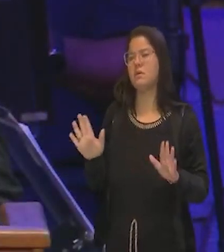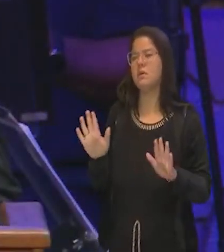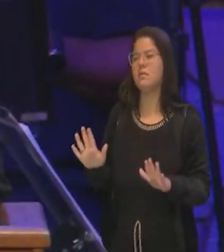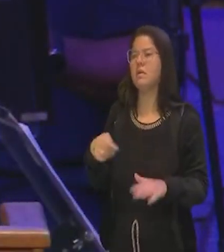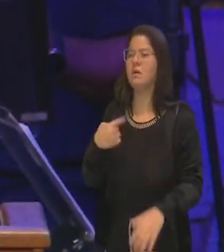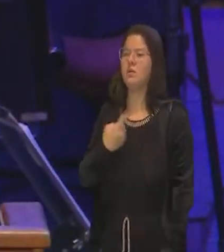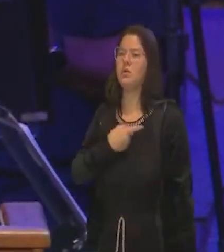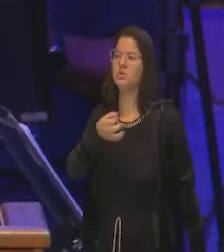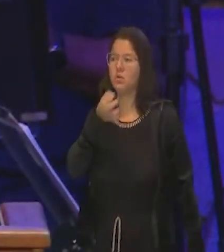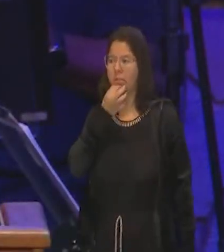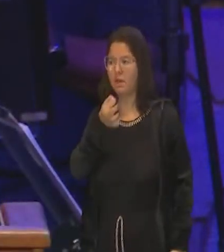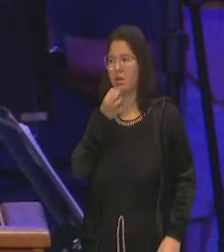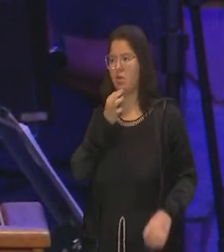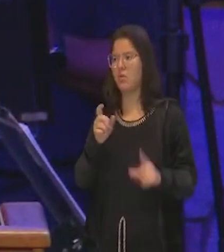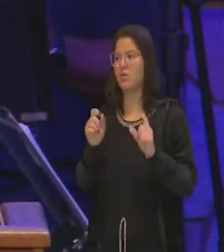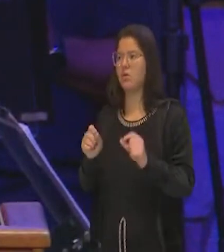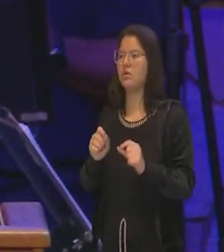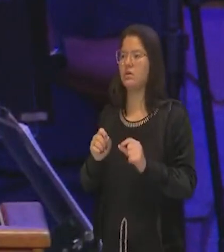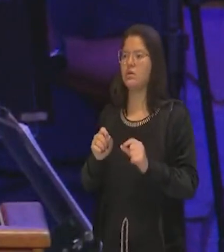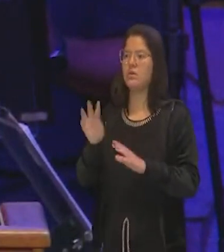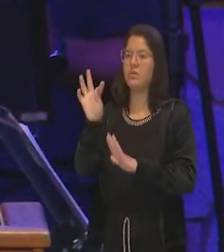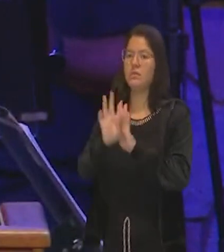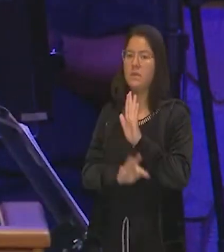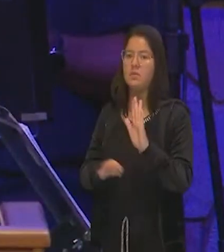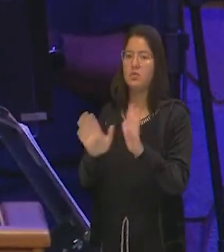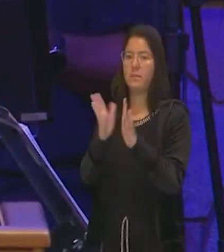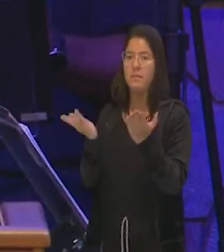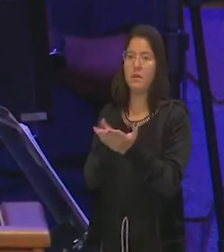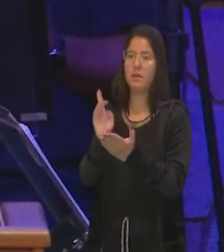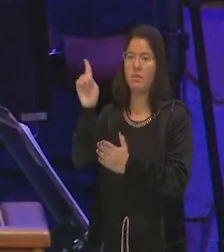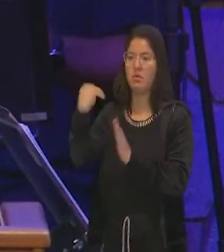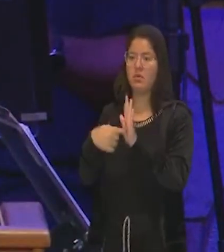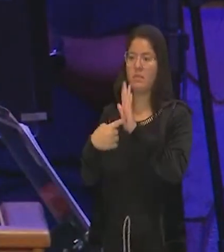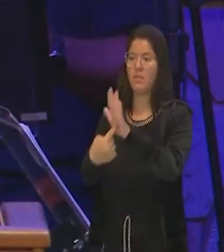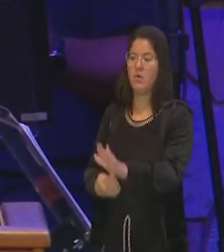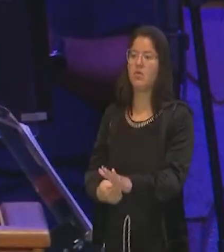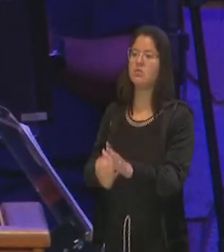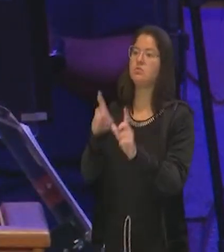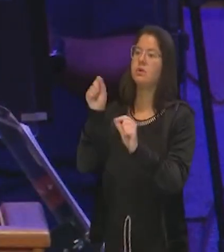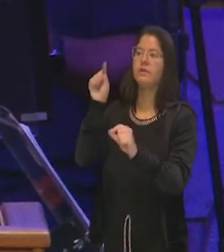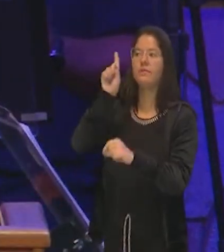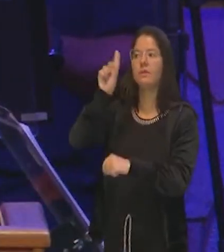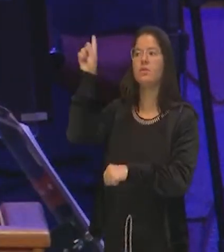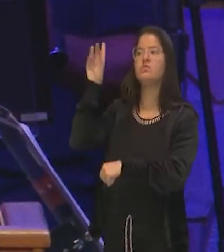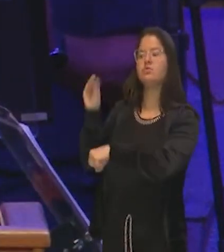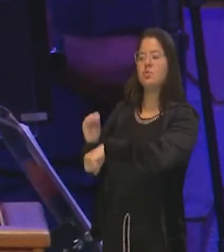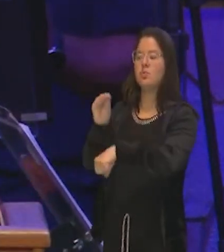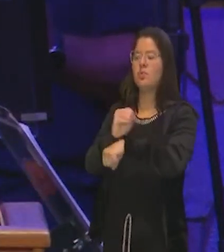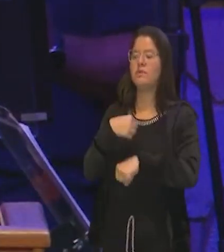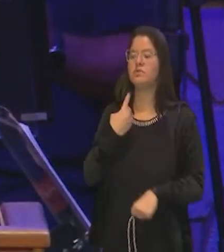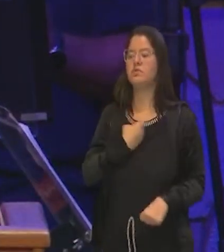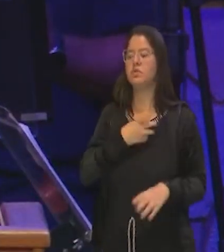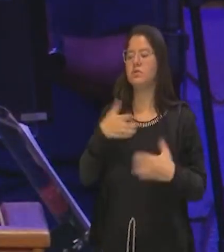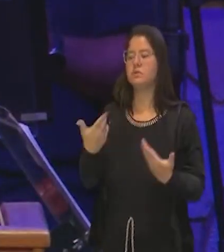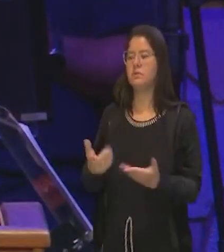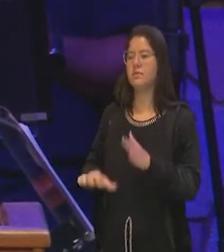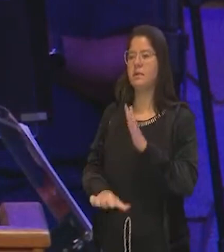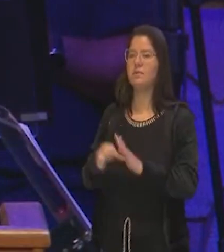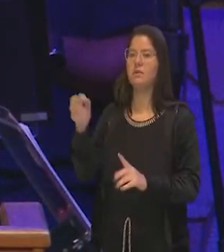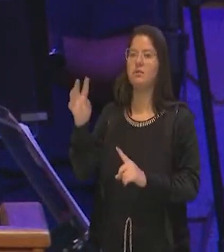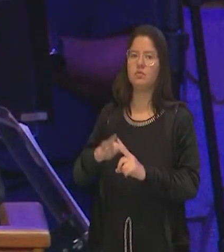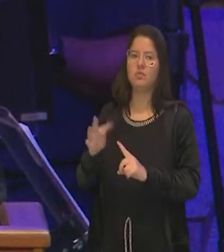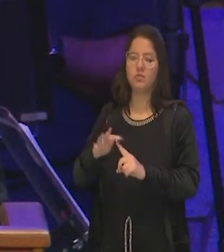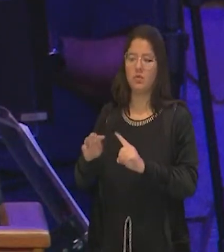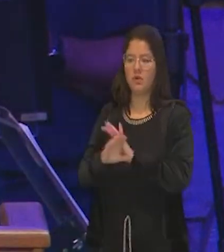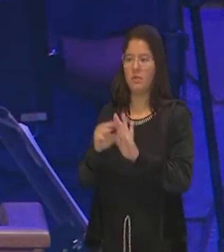opinião, pelo texto bíblico, nos apresenta o cuidado de Deus para com as suas ovelhas. 1 Timóteo, no capítulo 3,